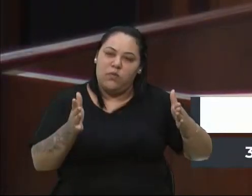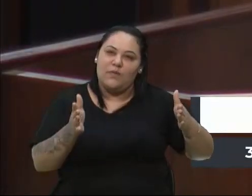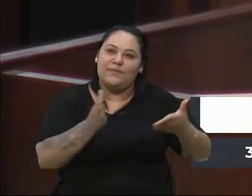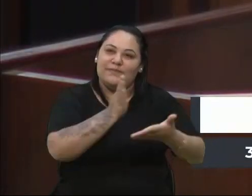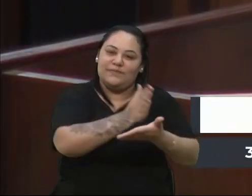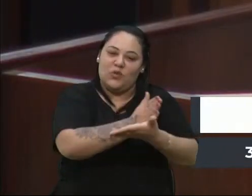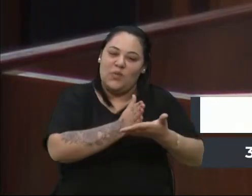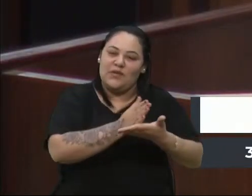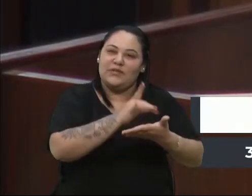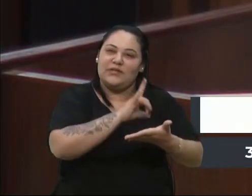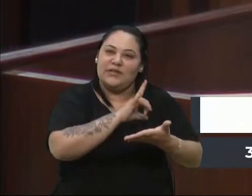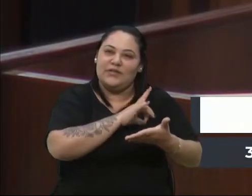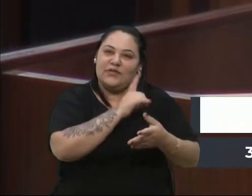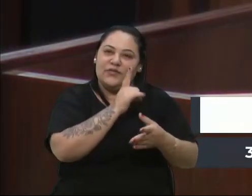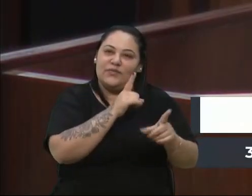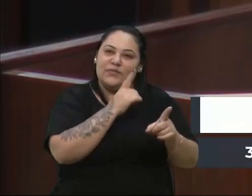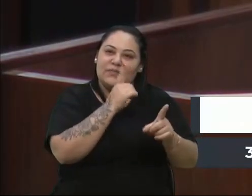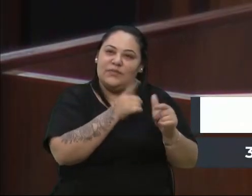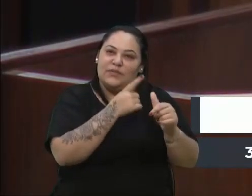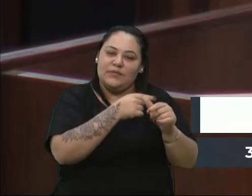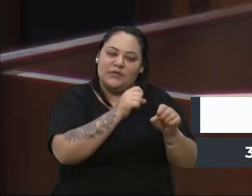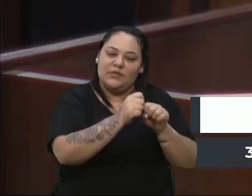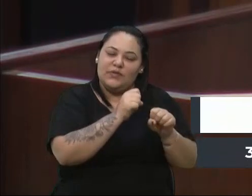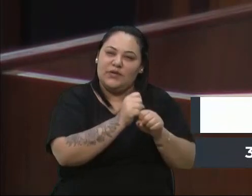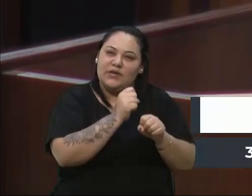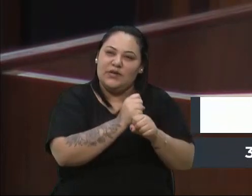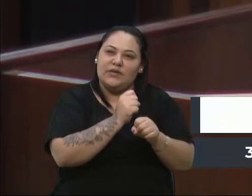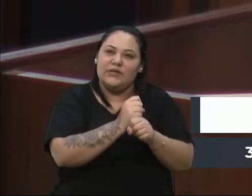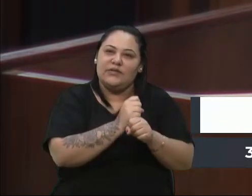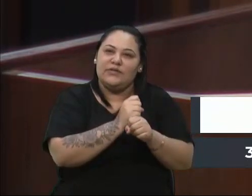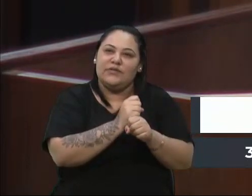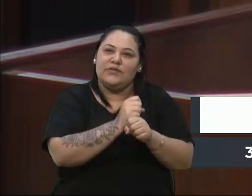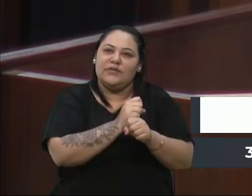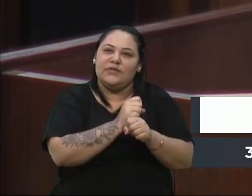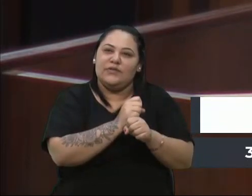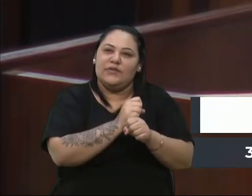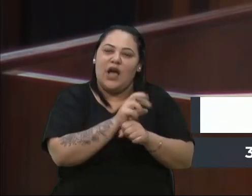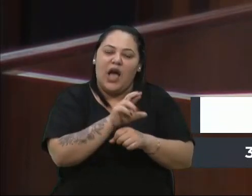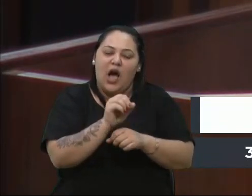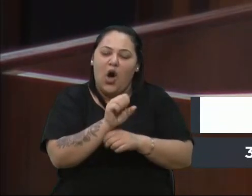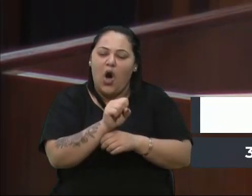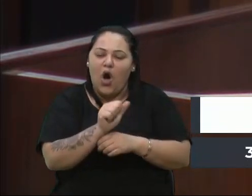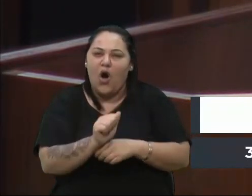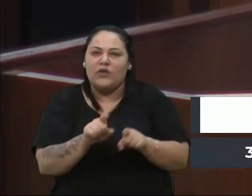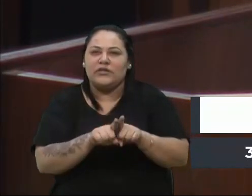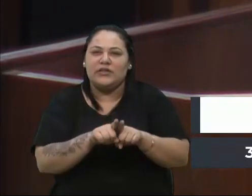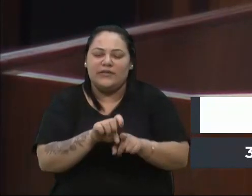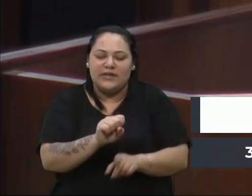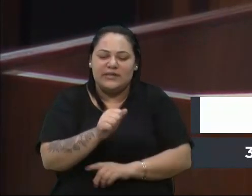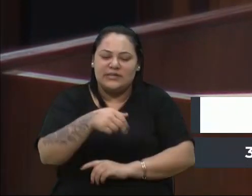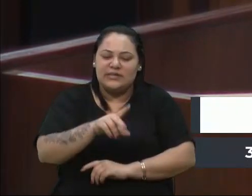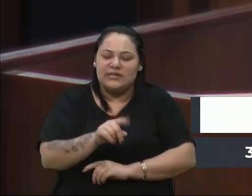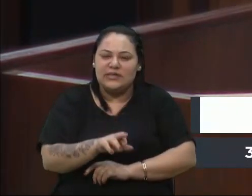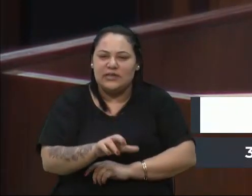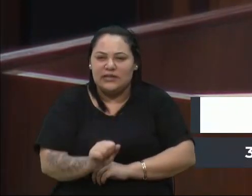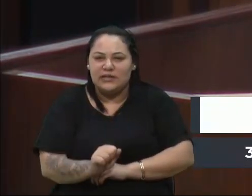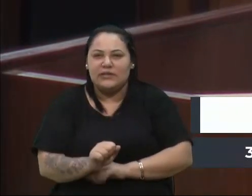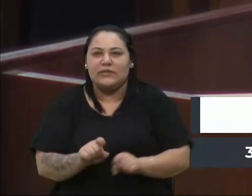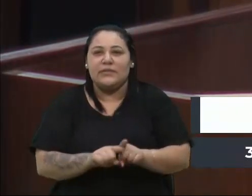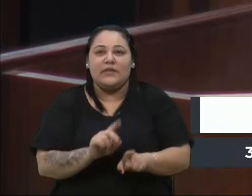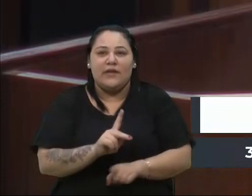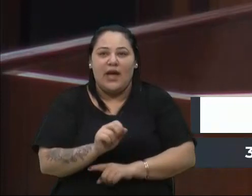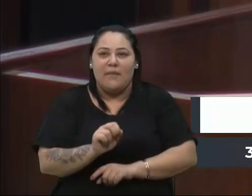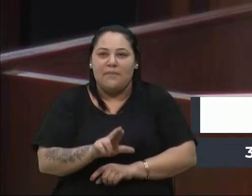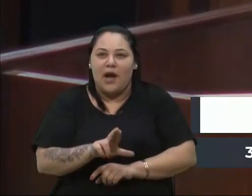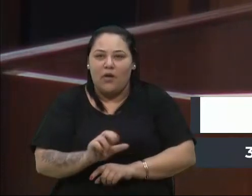ajudando o coro no primeiro ano de formação. A Rosa e a Euriza, que foram mães que ajudaram a gente. A Sandra Coover e a Paula Suzuki e o Beto, equipes